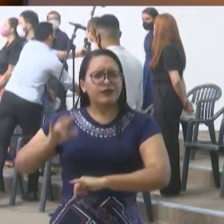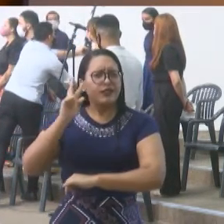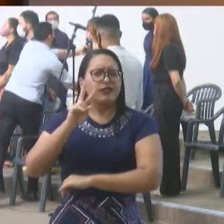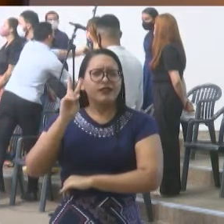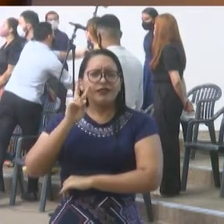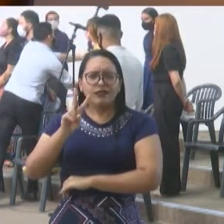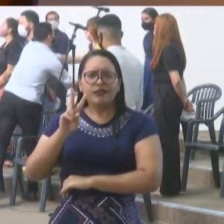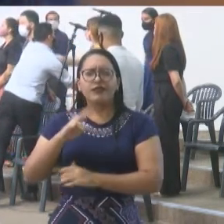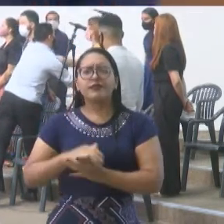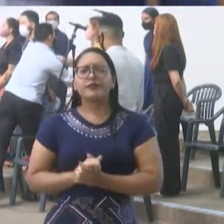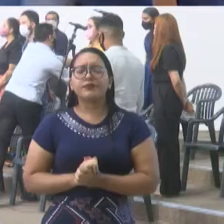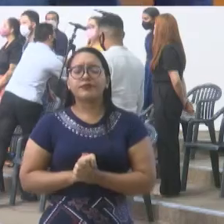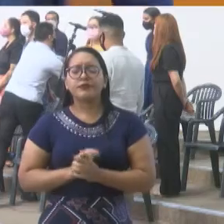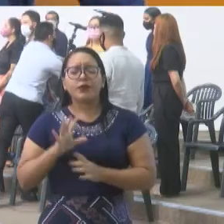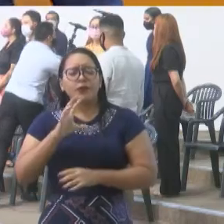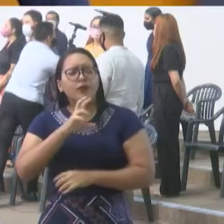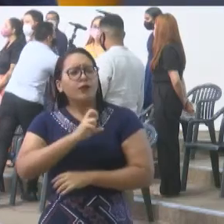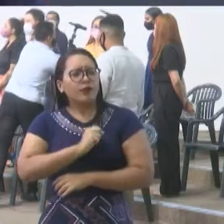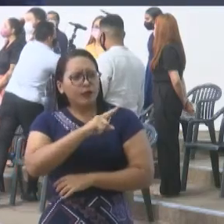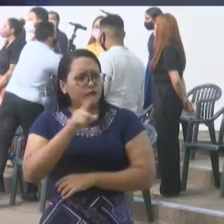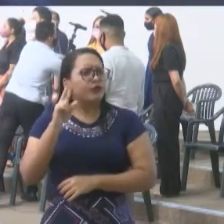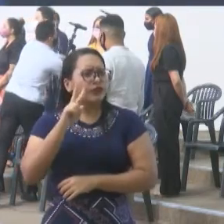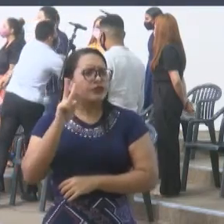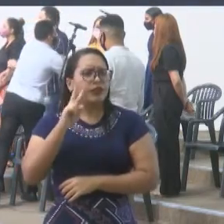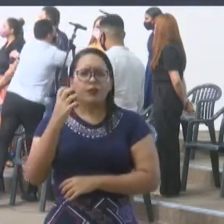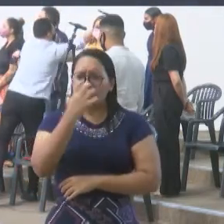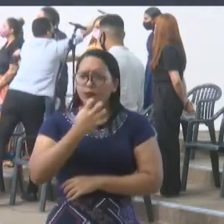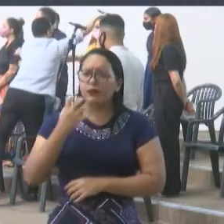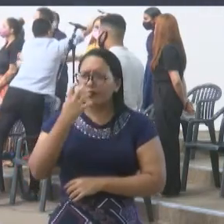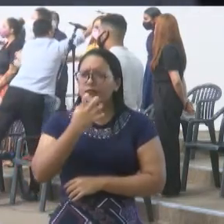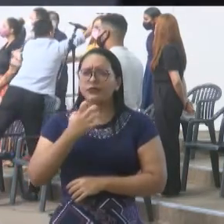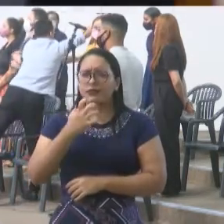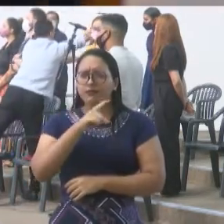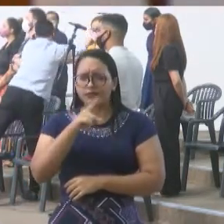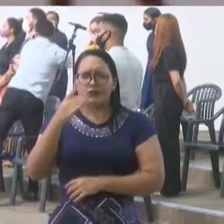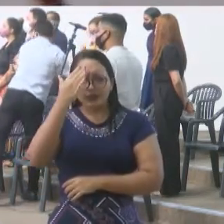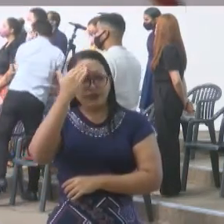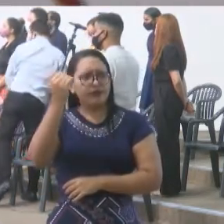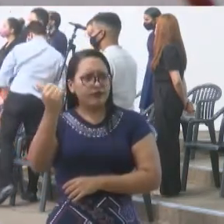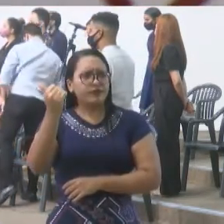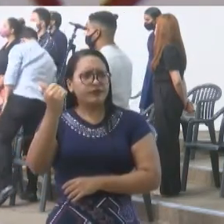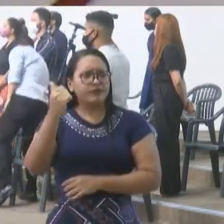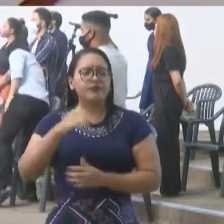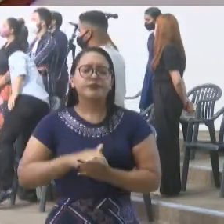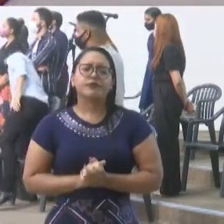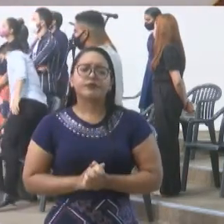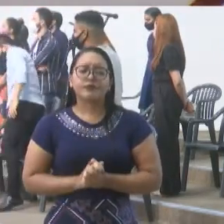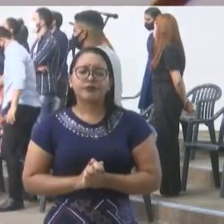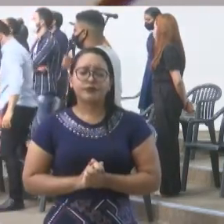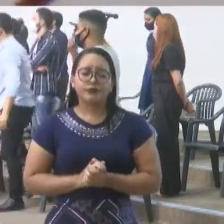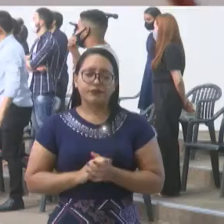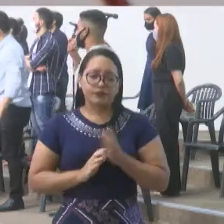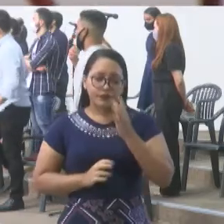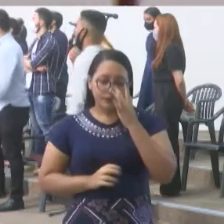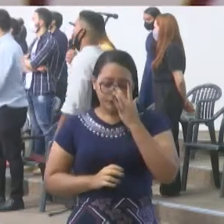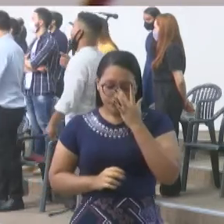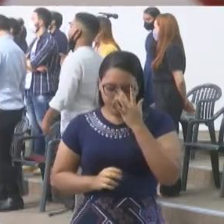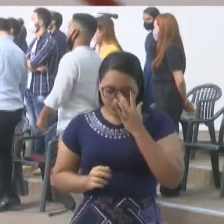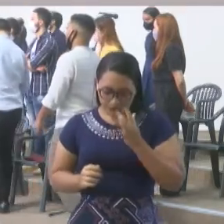disso? Foi por amor. Vocês lembram desse hino? Tem alguém que sabe aí, por favor? É prego nas mãos que fala no começo? Ou